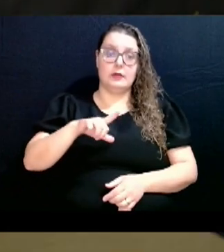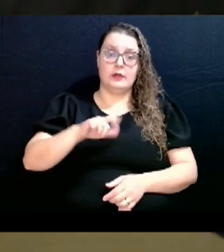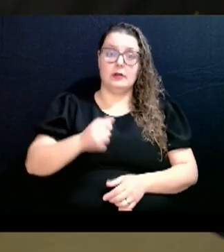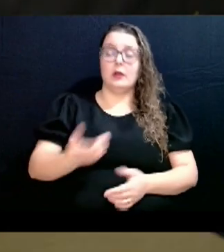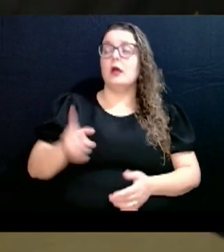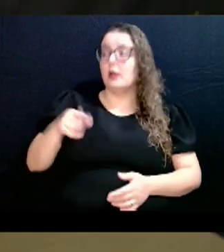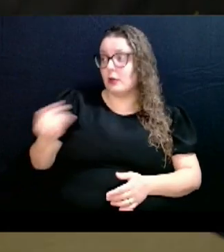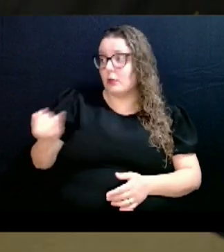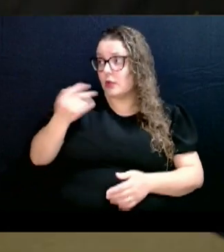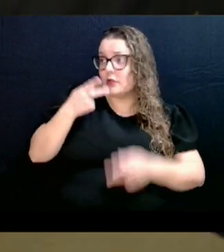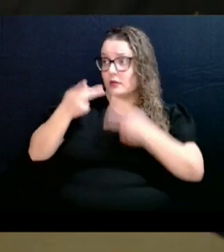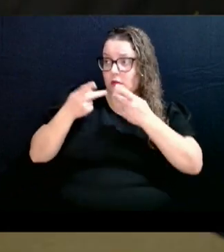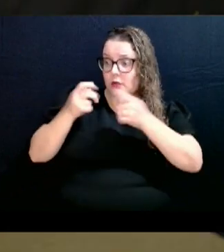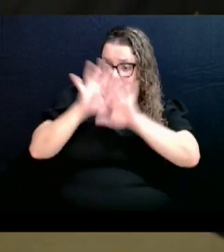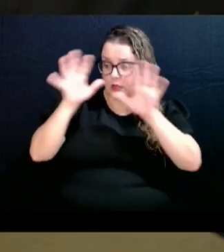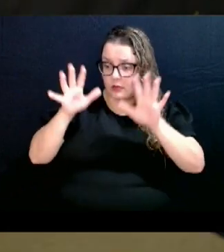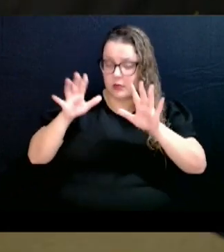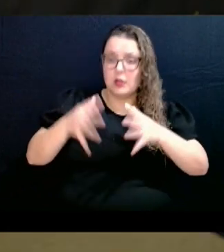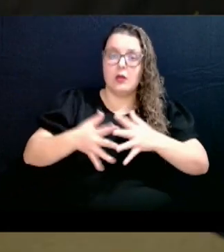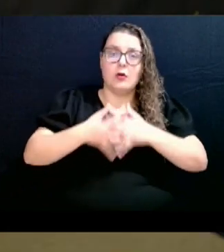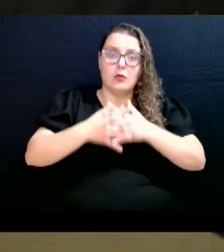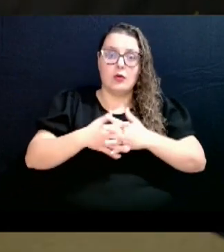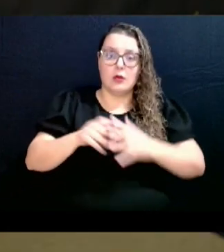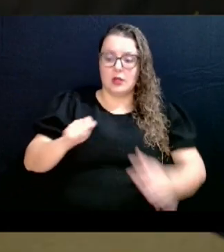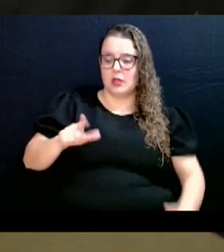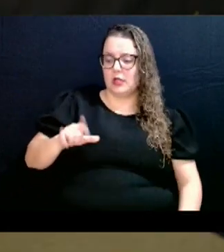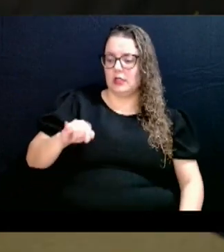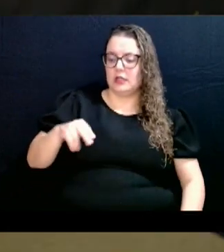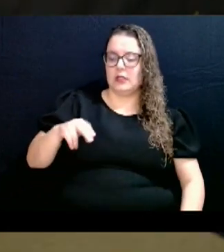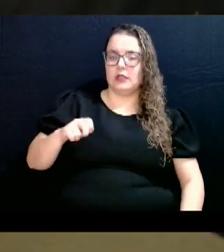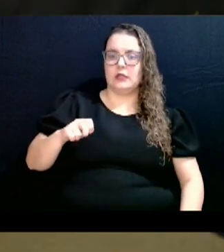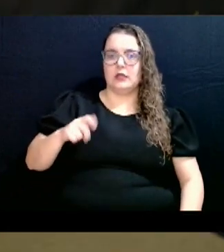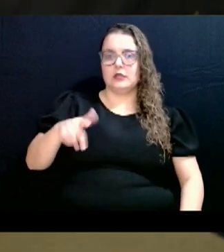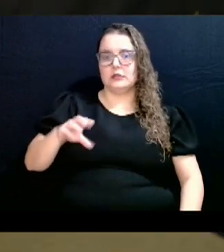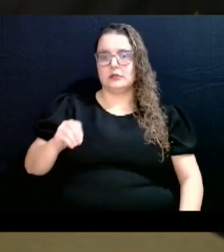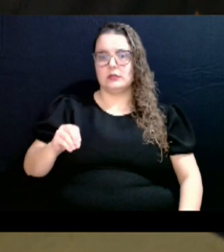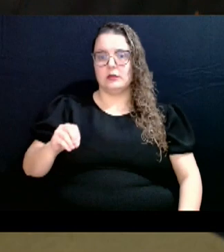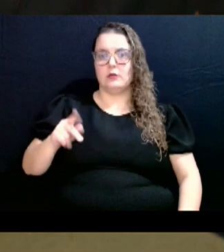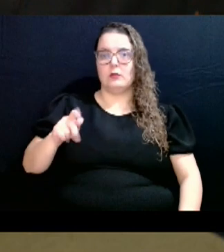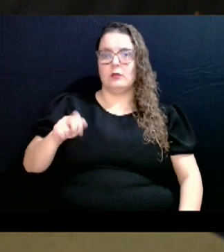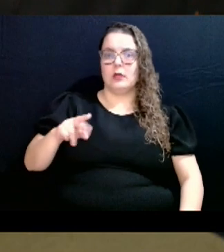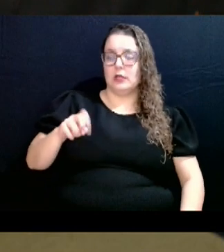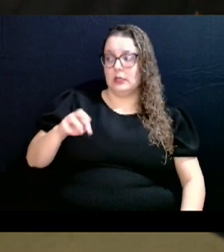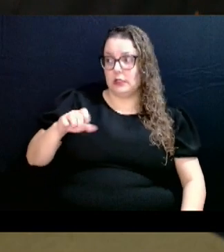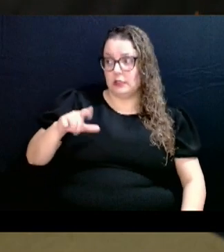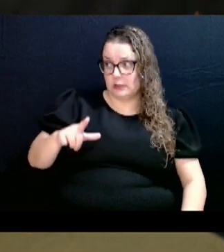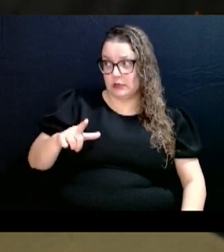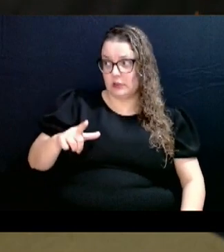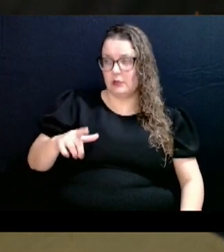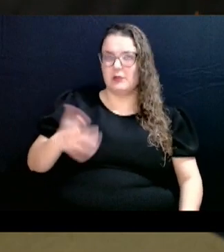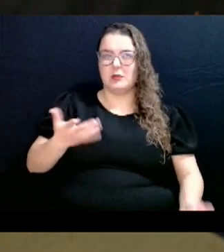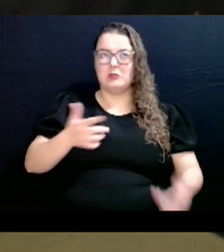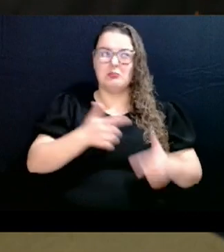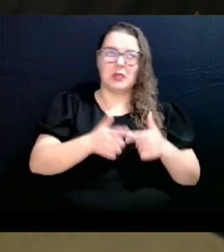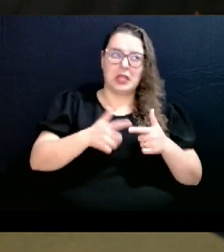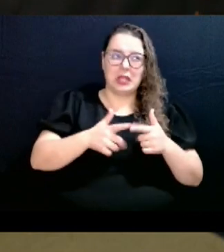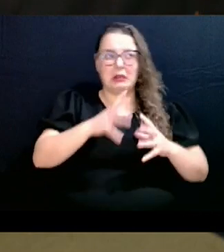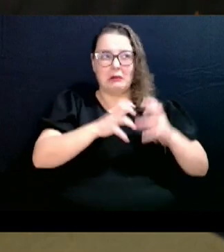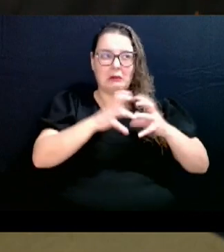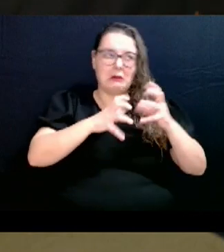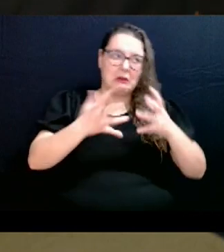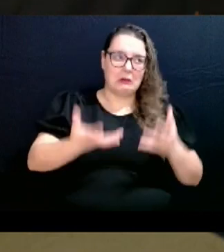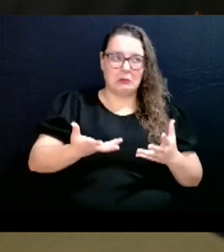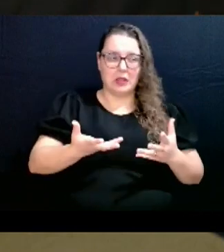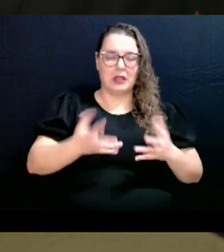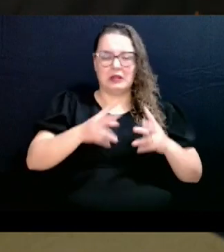pessoas confundem a alienação parental com desavenças familiares comuns, mas a lei, né, na lei existe aí um conceito bem